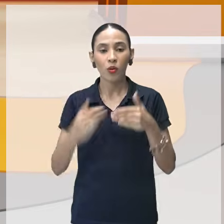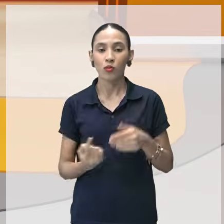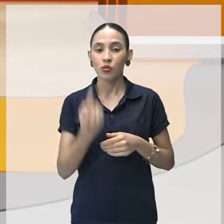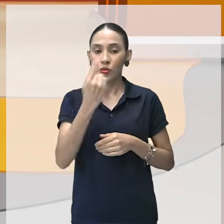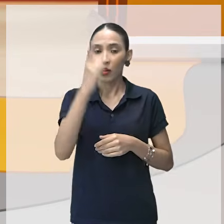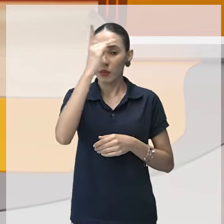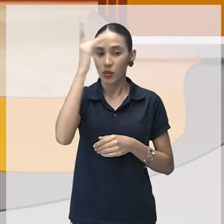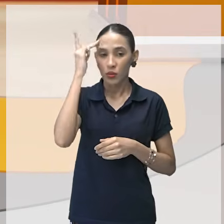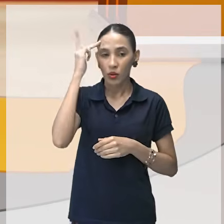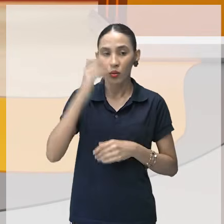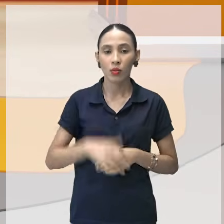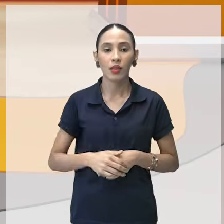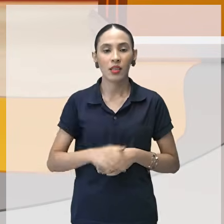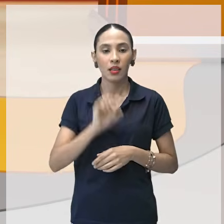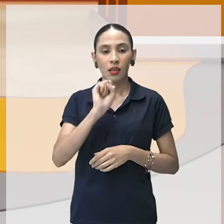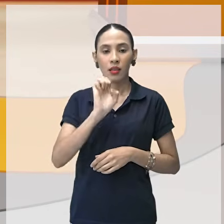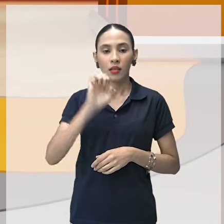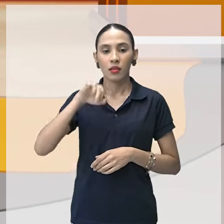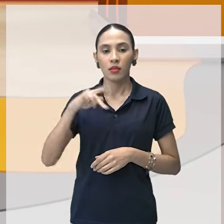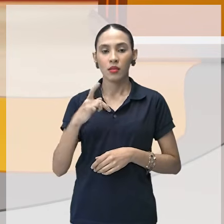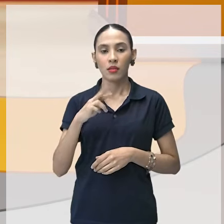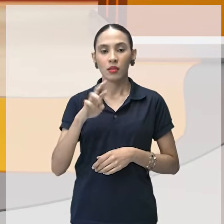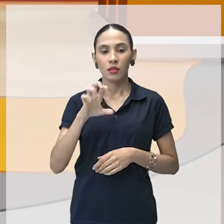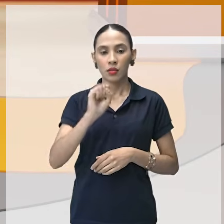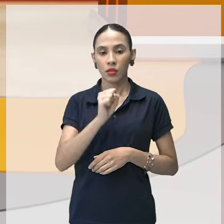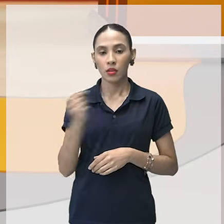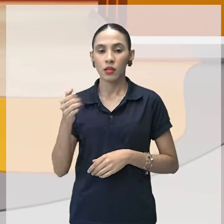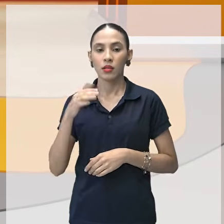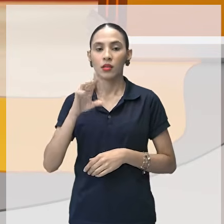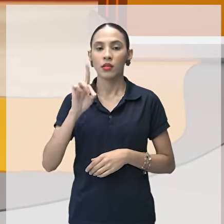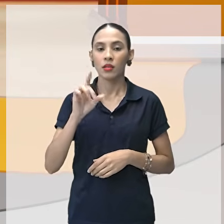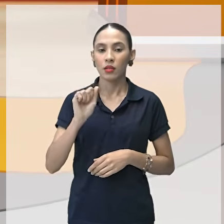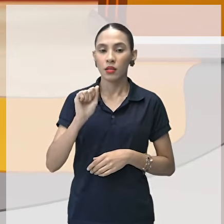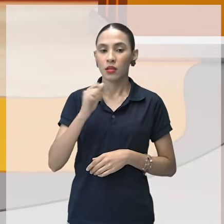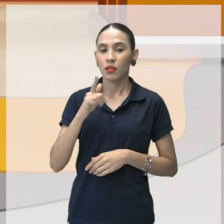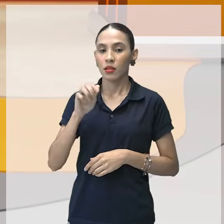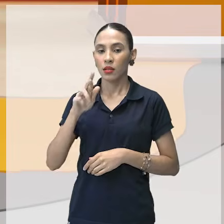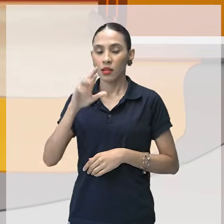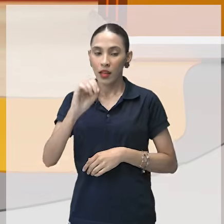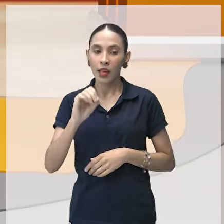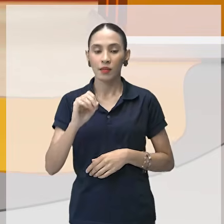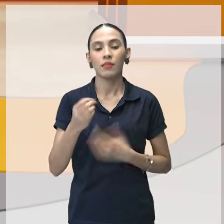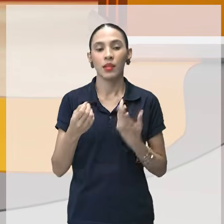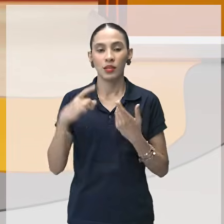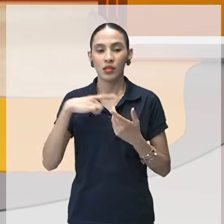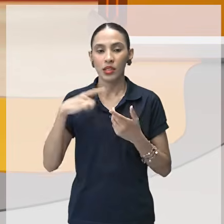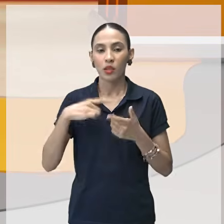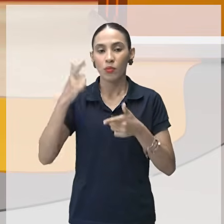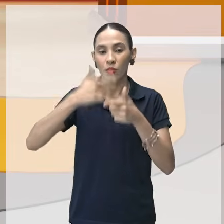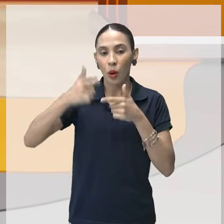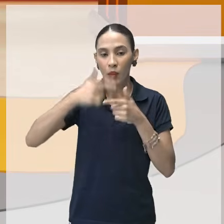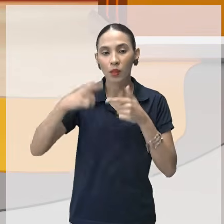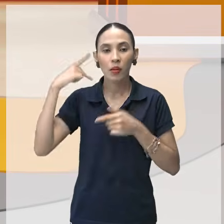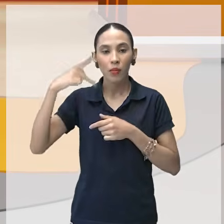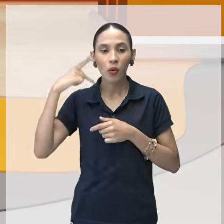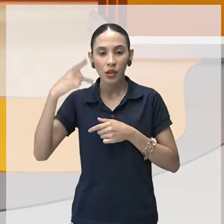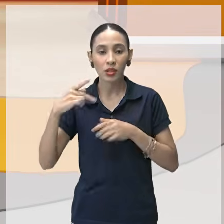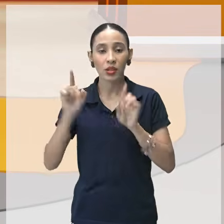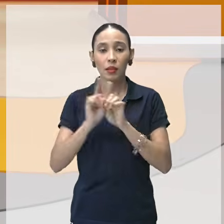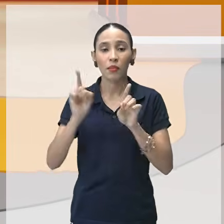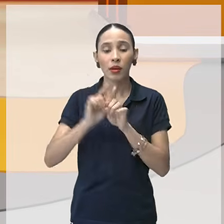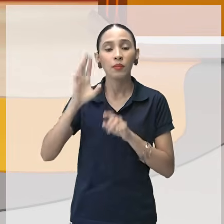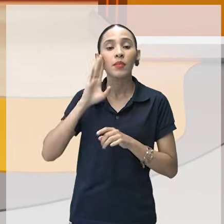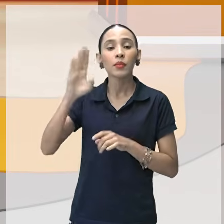dos senhores de guerra, certo? É período de instabilidade política e militar, com diversos senhores de